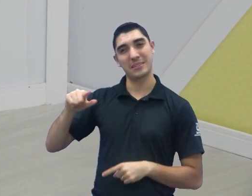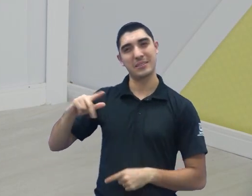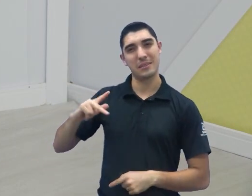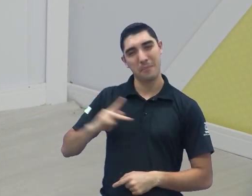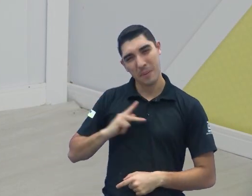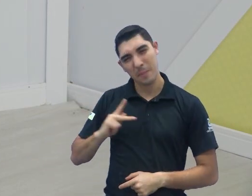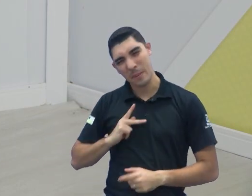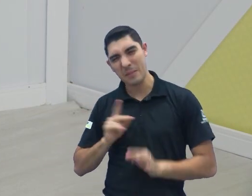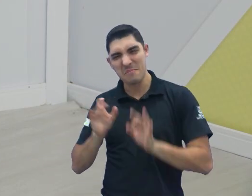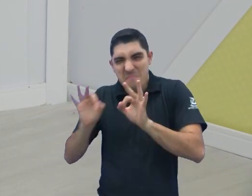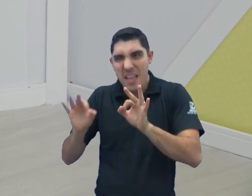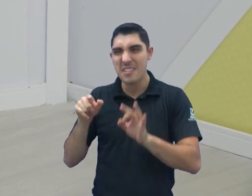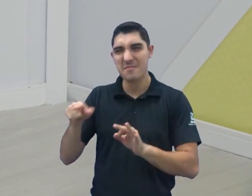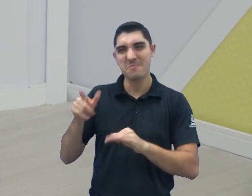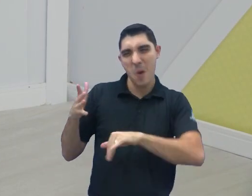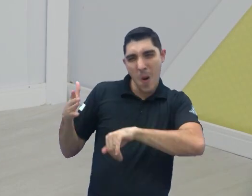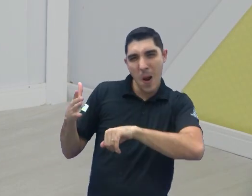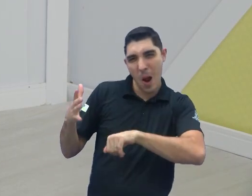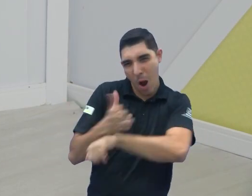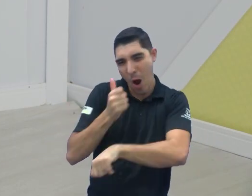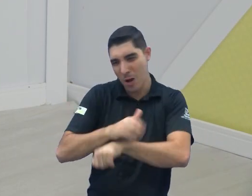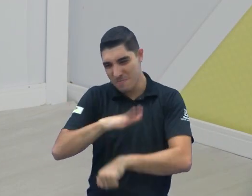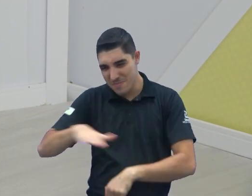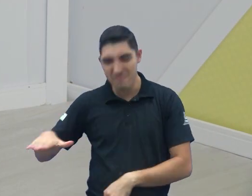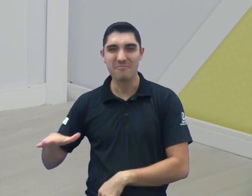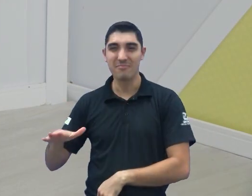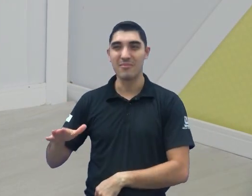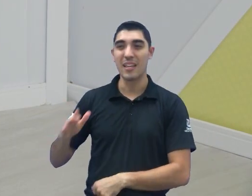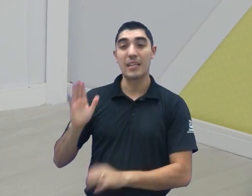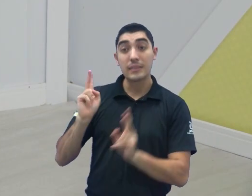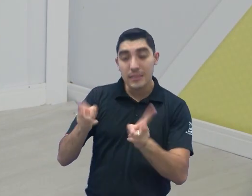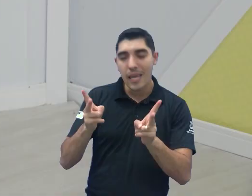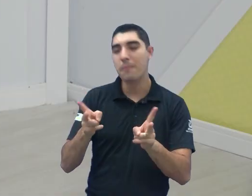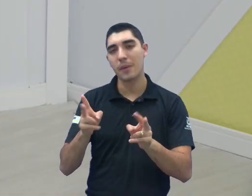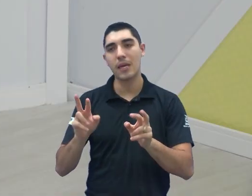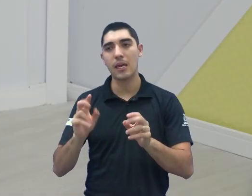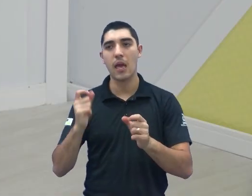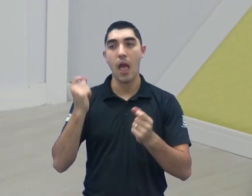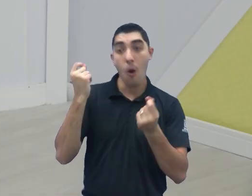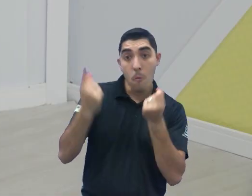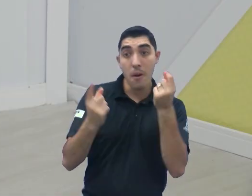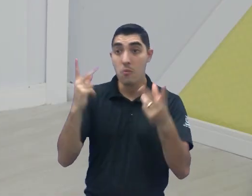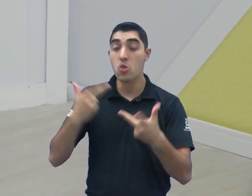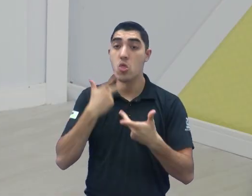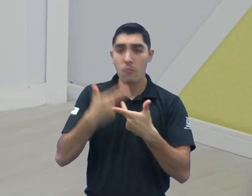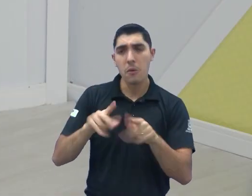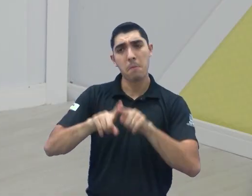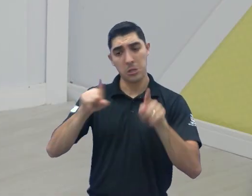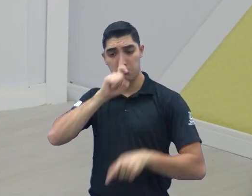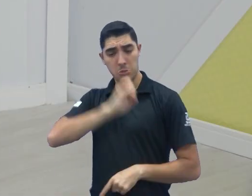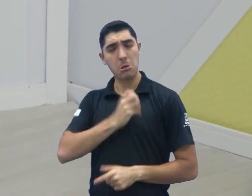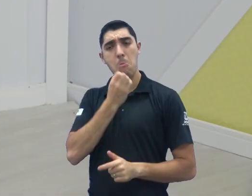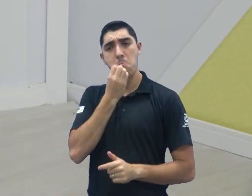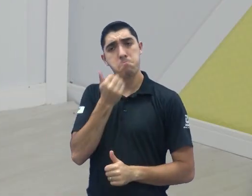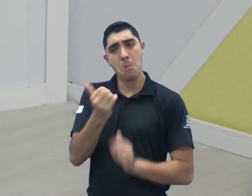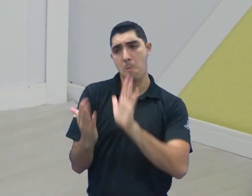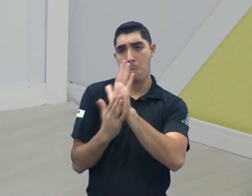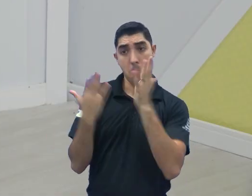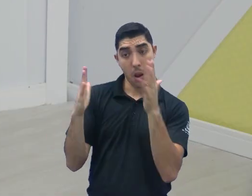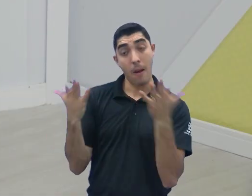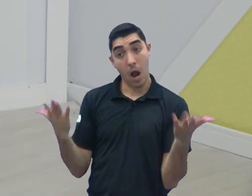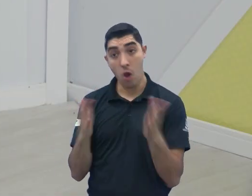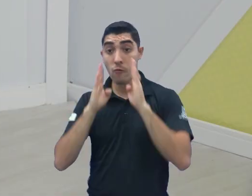que toda a Copa São Paulo a gente tem surpresas, tem novidades e o São José foi bem demais, tá certo? Parabéns para os meninos, agora focam